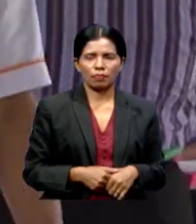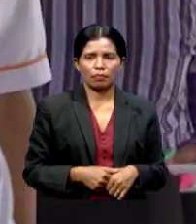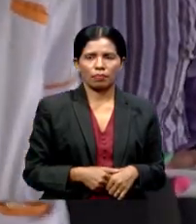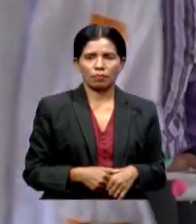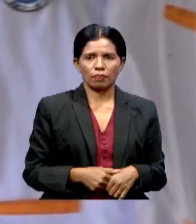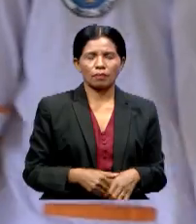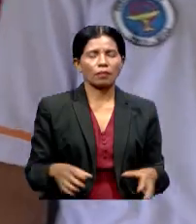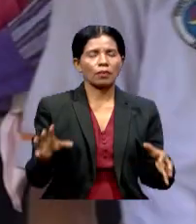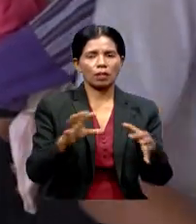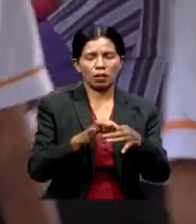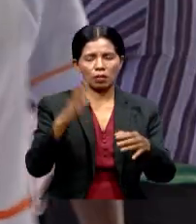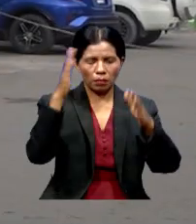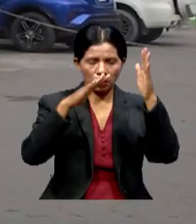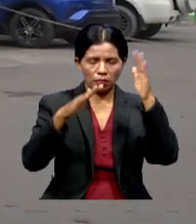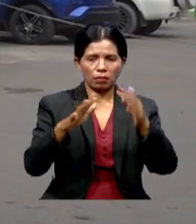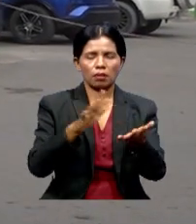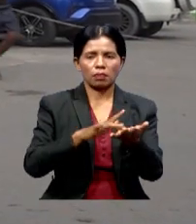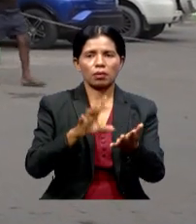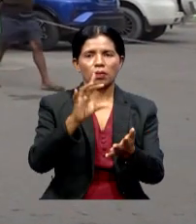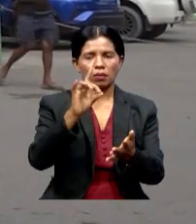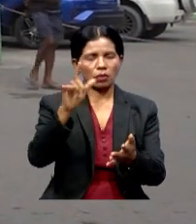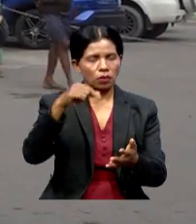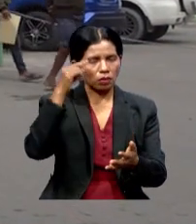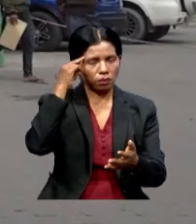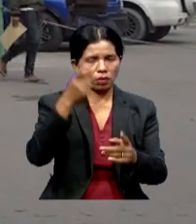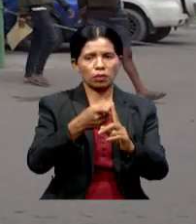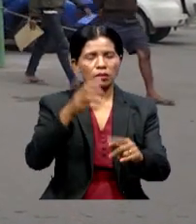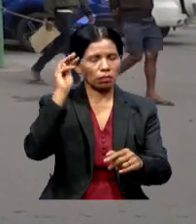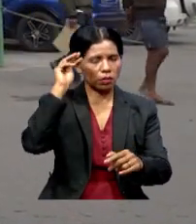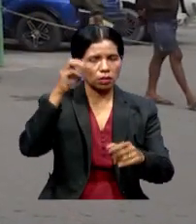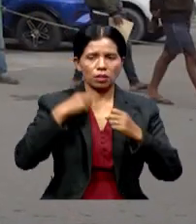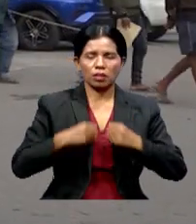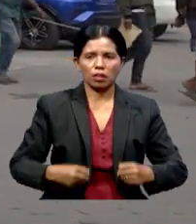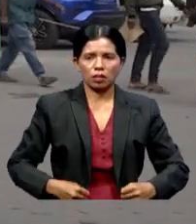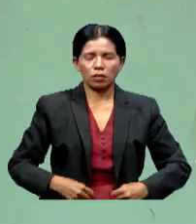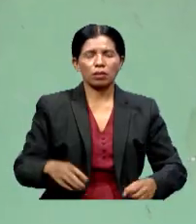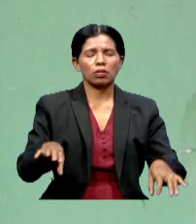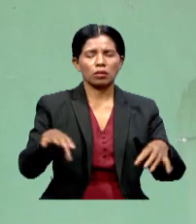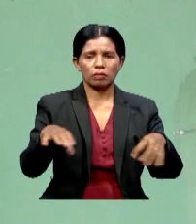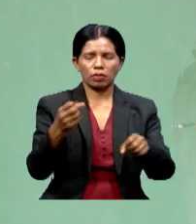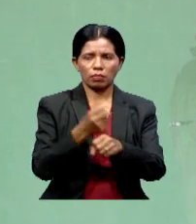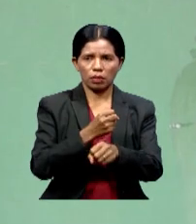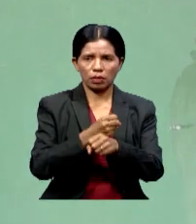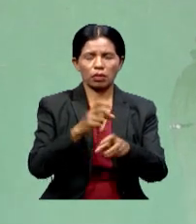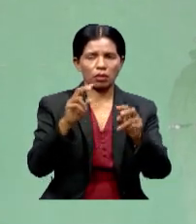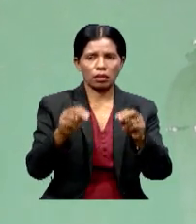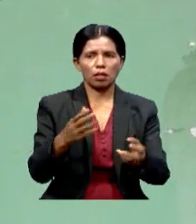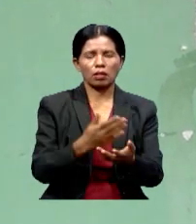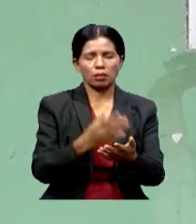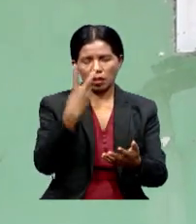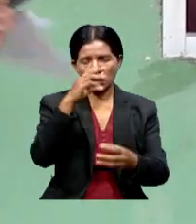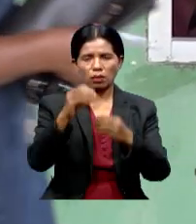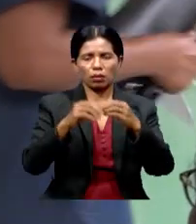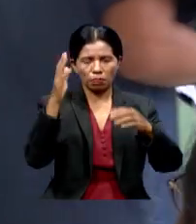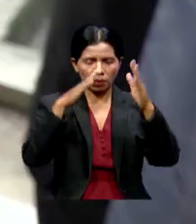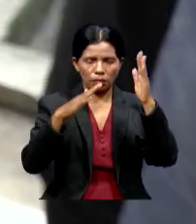Liga ao problema crise em Morocco, oitavo governo, lhe Ministério da Saúde, o esforço em oi, tenta tu bele resolver